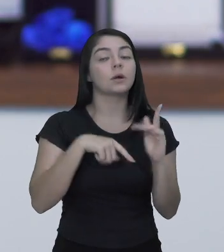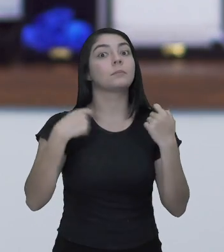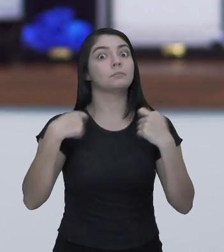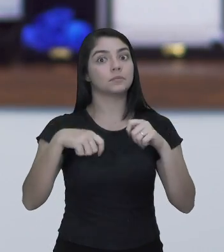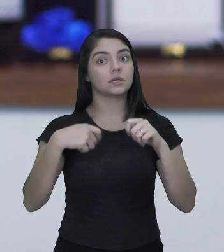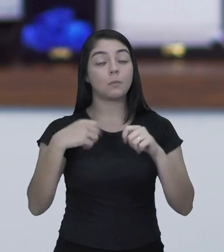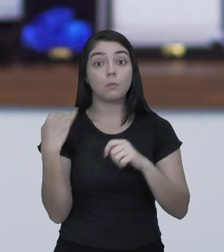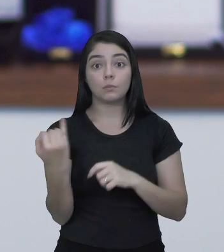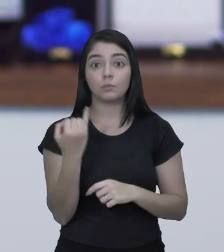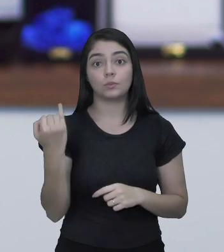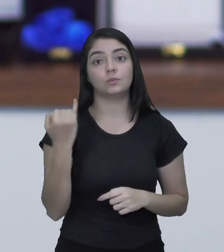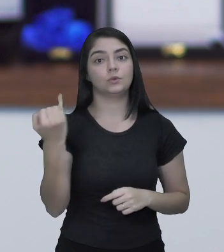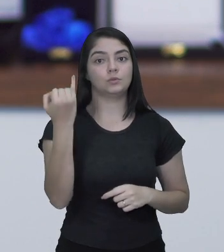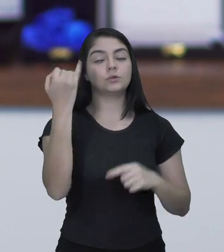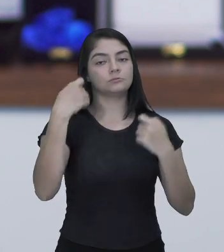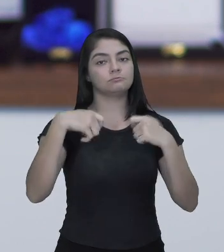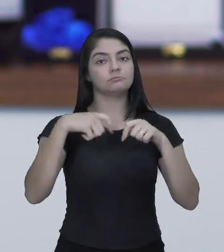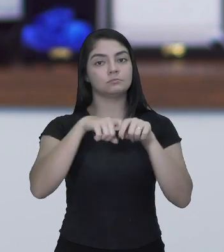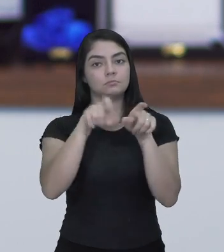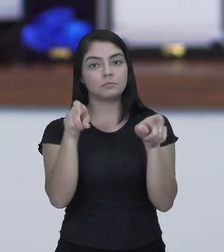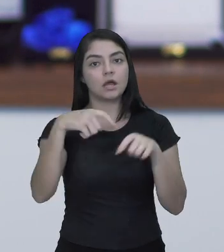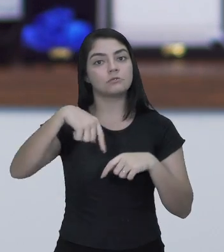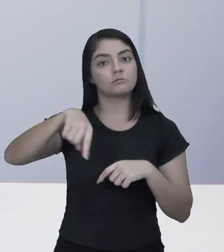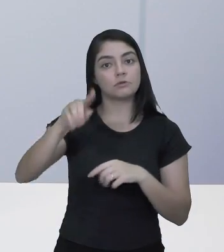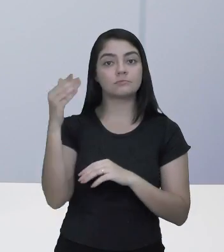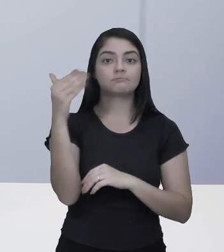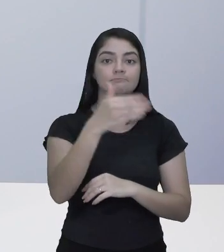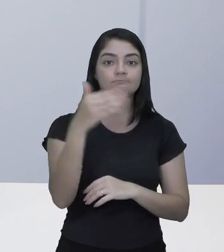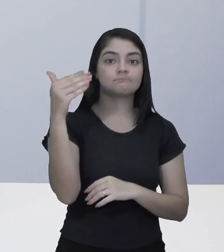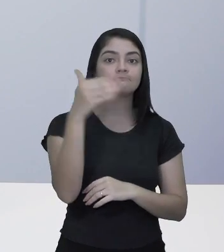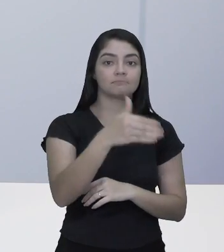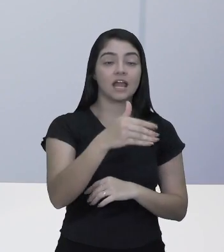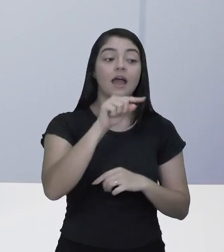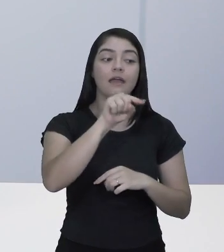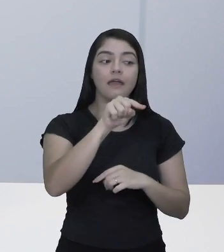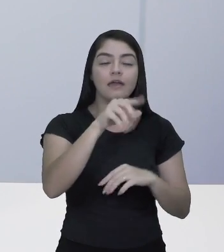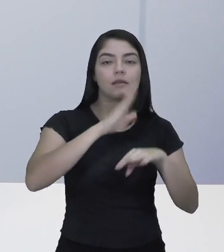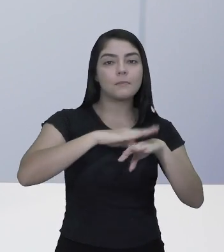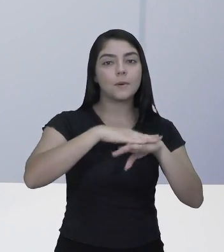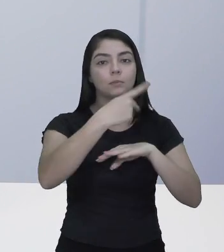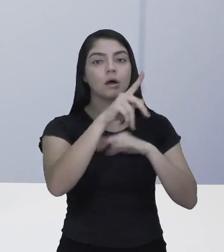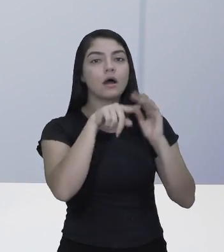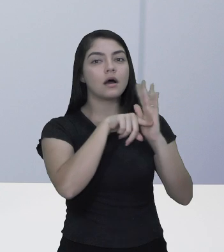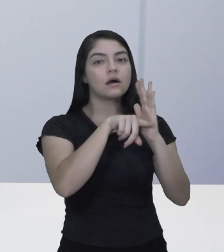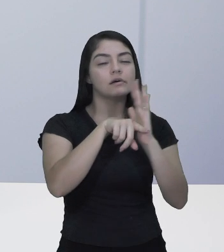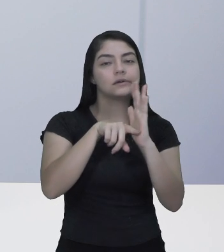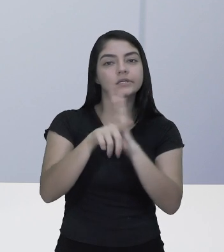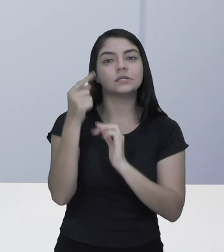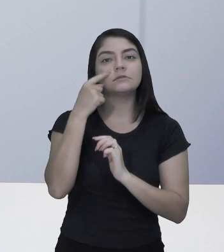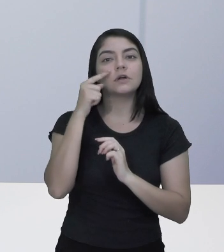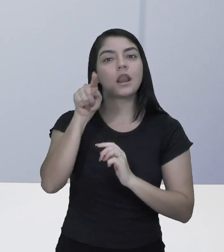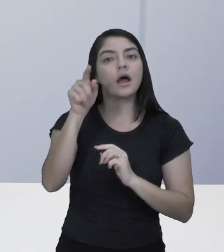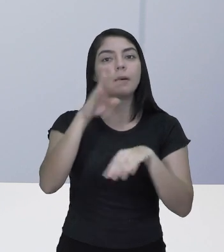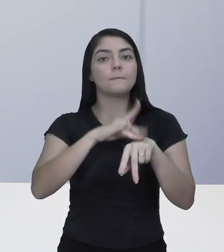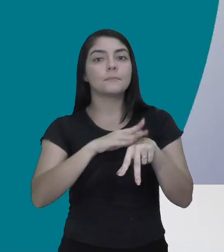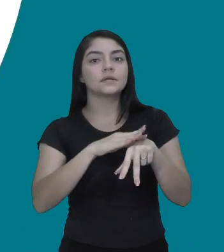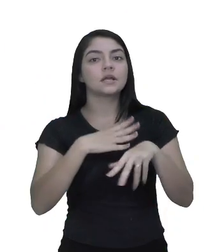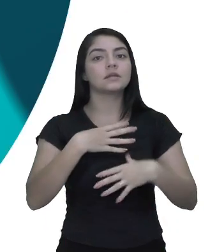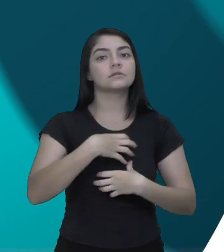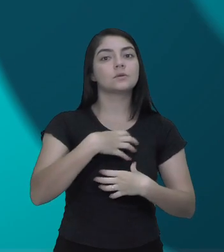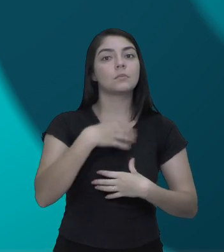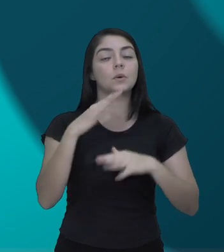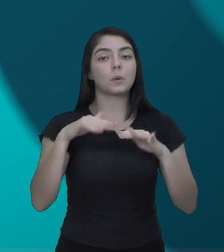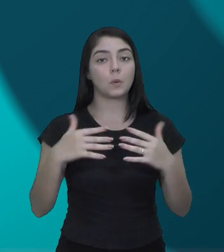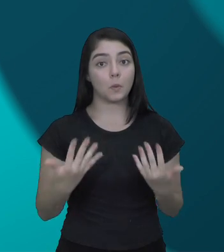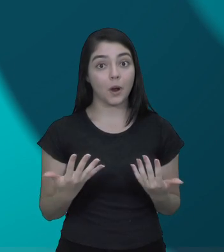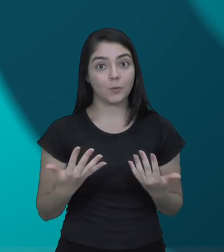ser avaliada e consultar um médico. Este avaliará as outras queixas, possíveis queixas que a paciente pode ter.